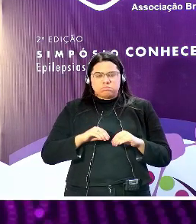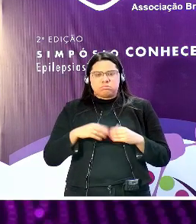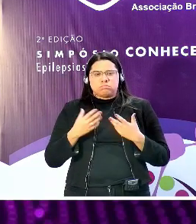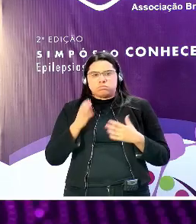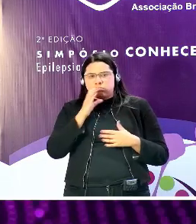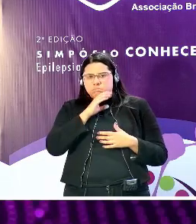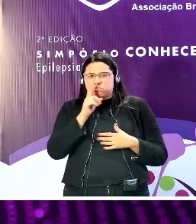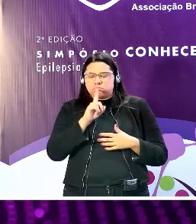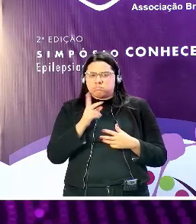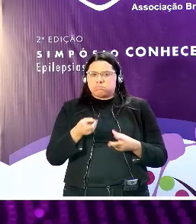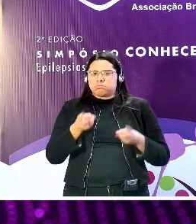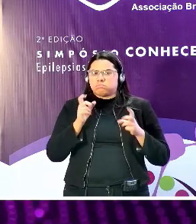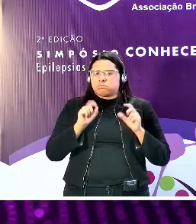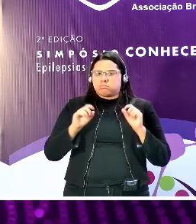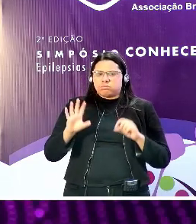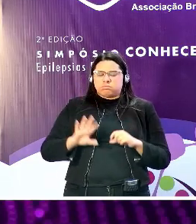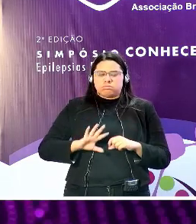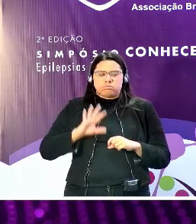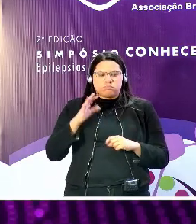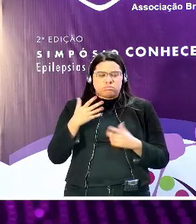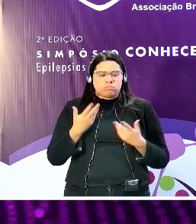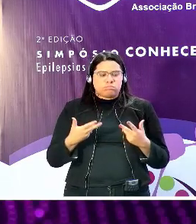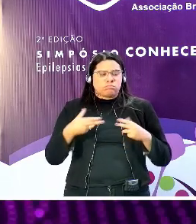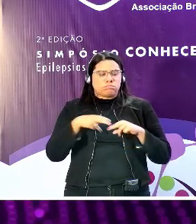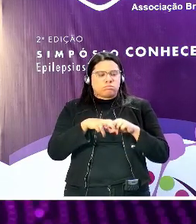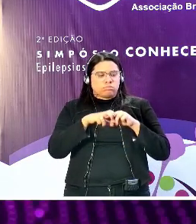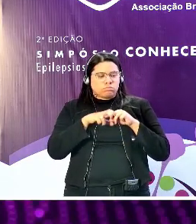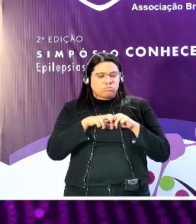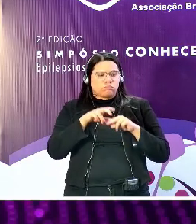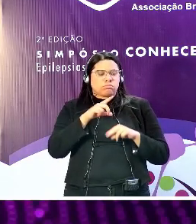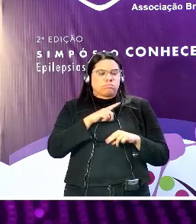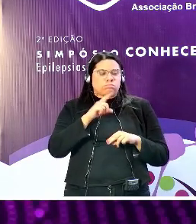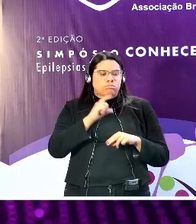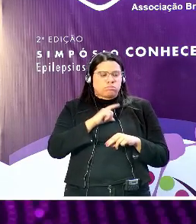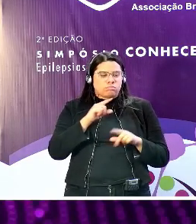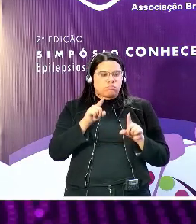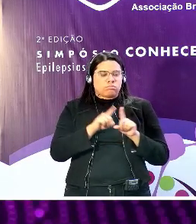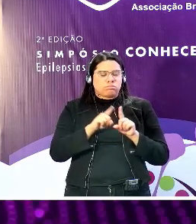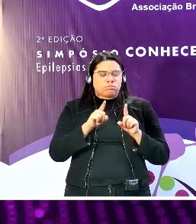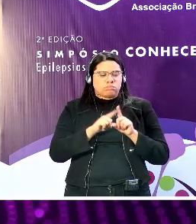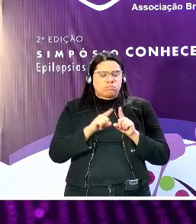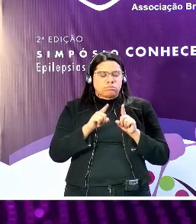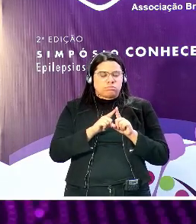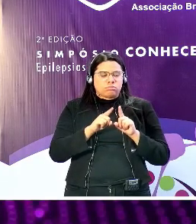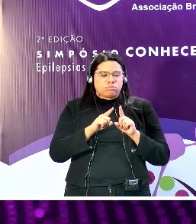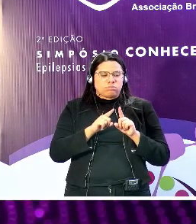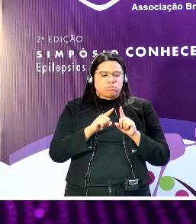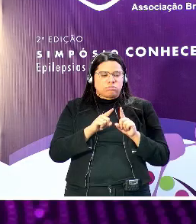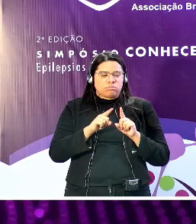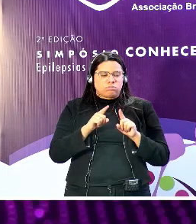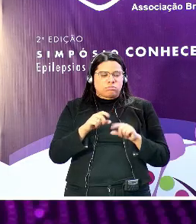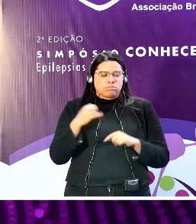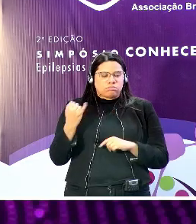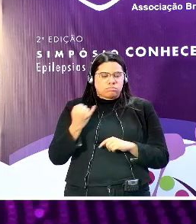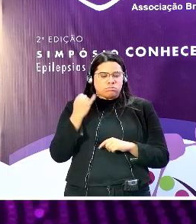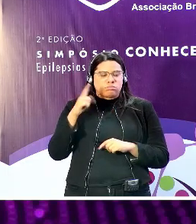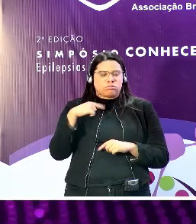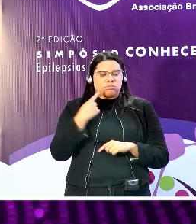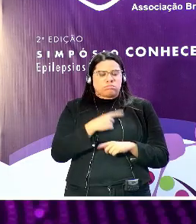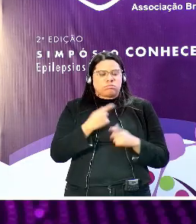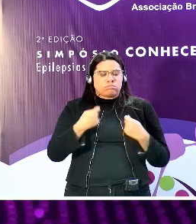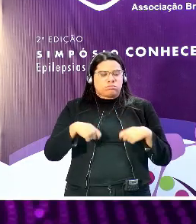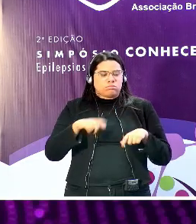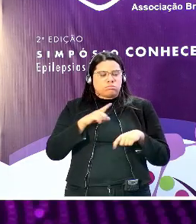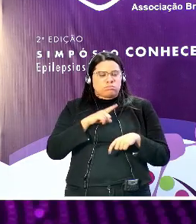certo? Então, essa razão de ligação e desligação é muito importante. A gente tem que ter as